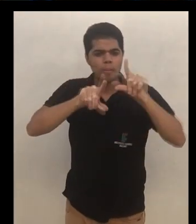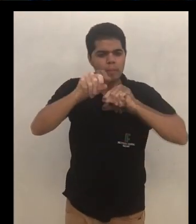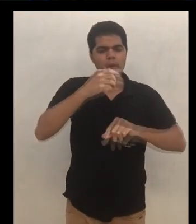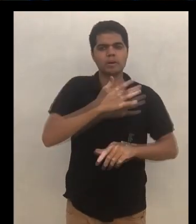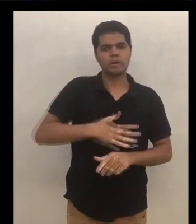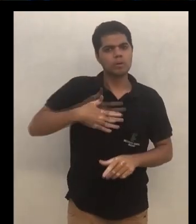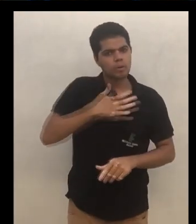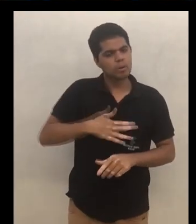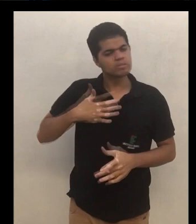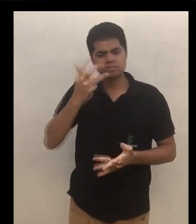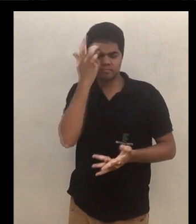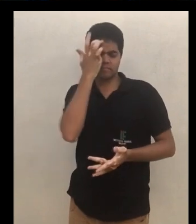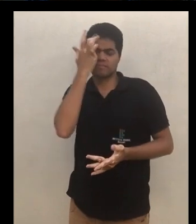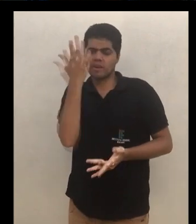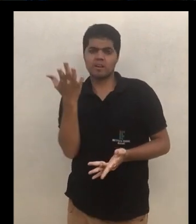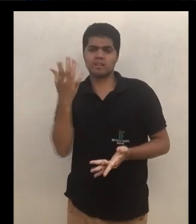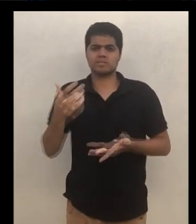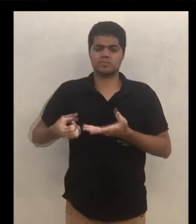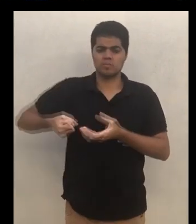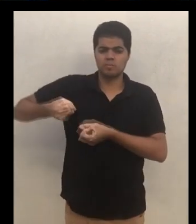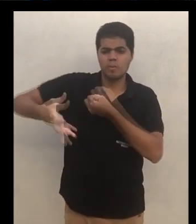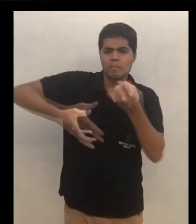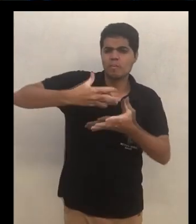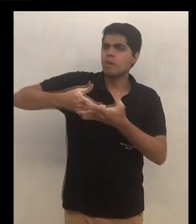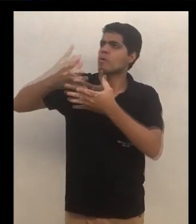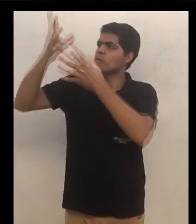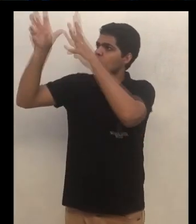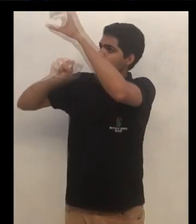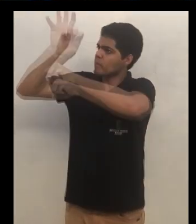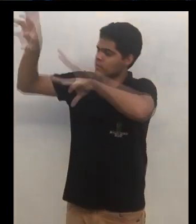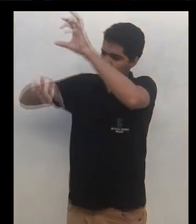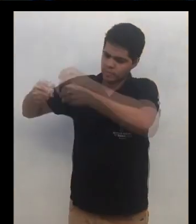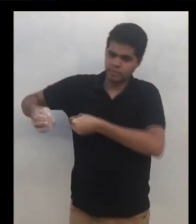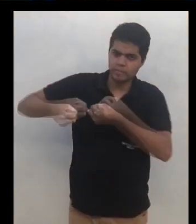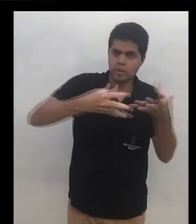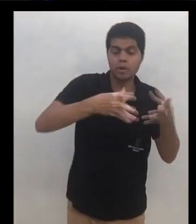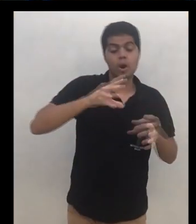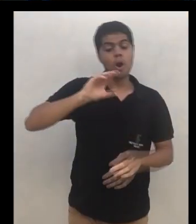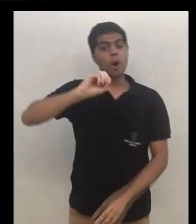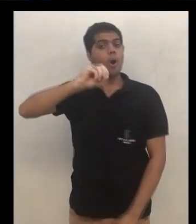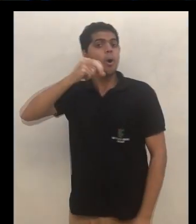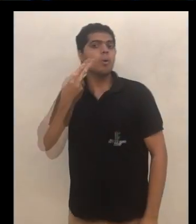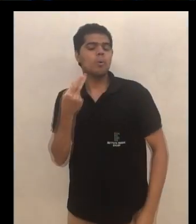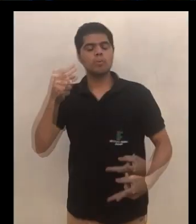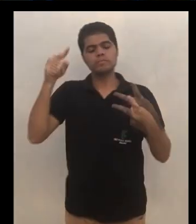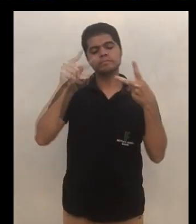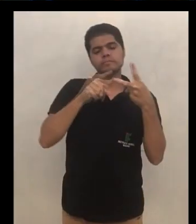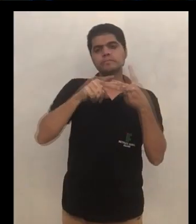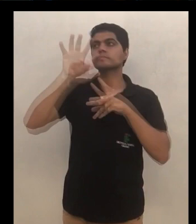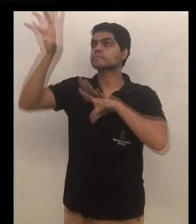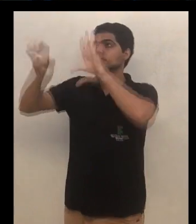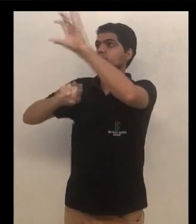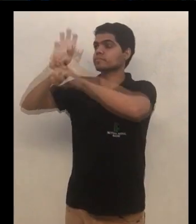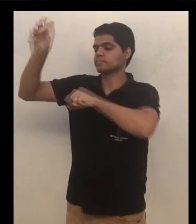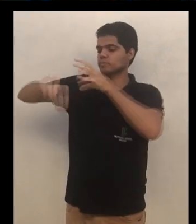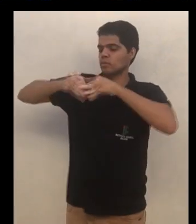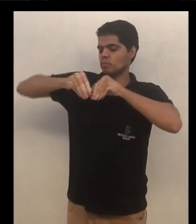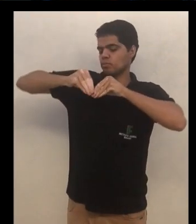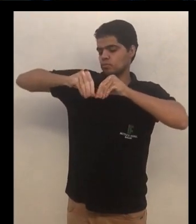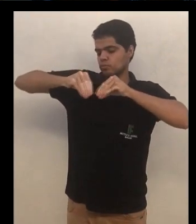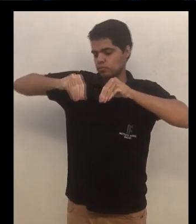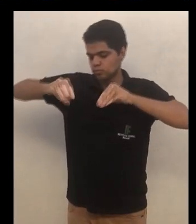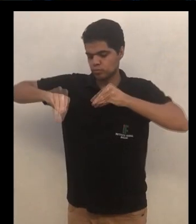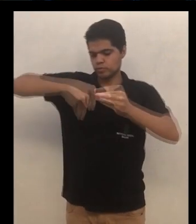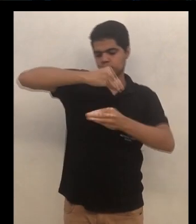facilidade. Então, se você não puder oferecer in natura, o interessante é você fazer o farelo para já colocar diretamente na